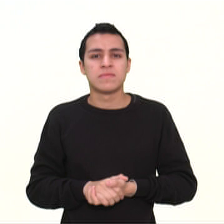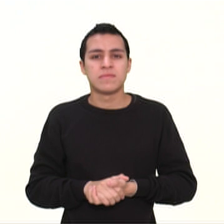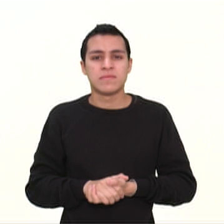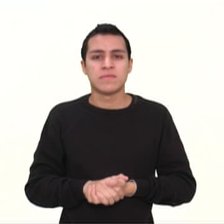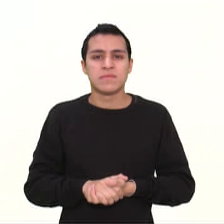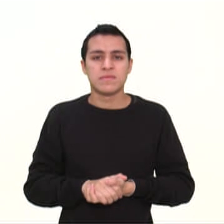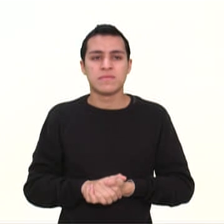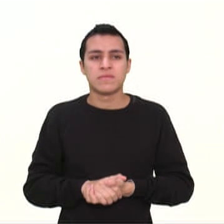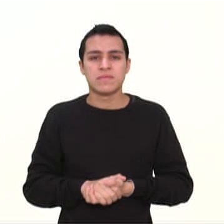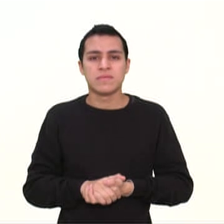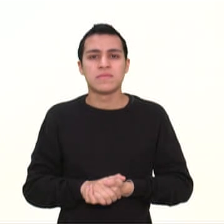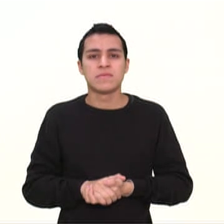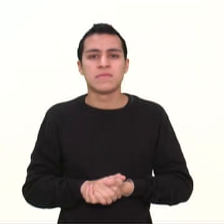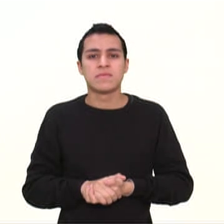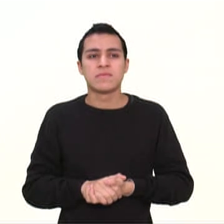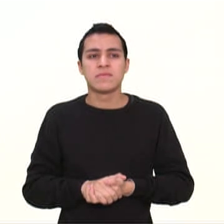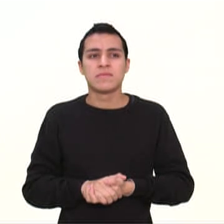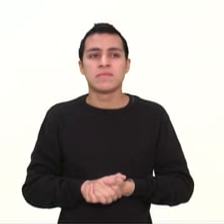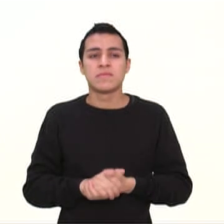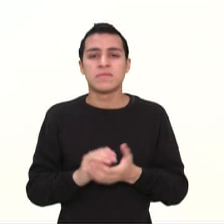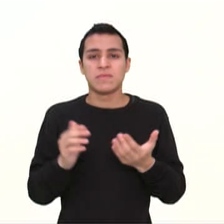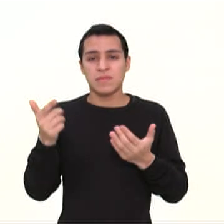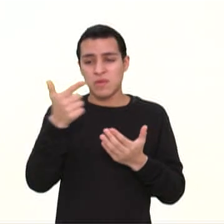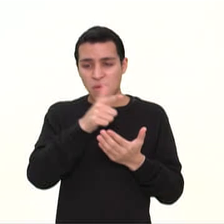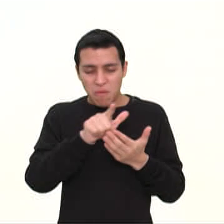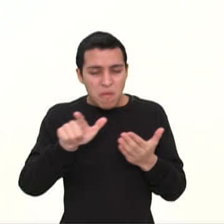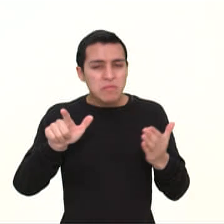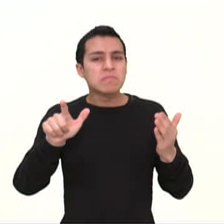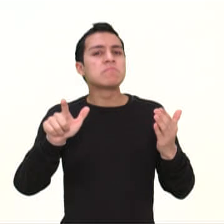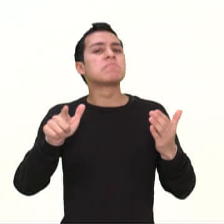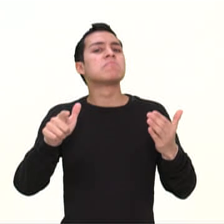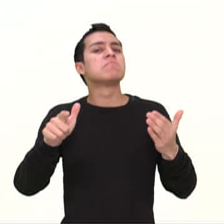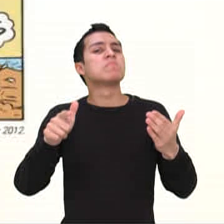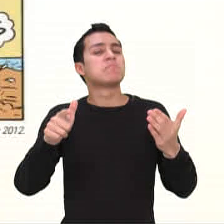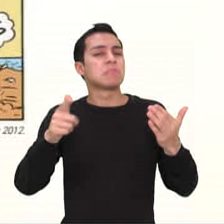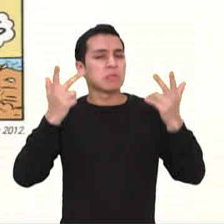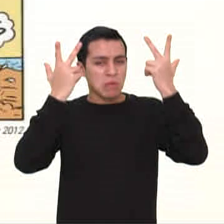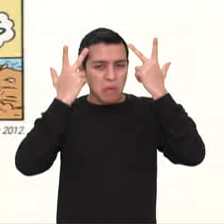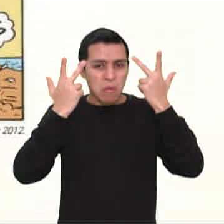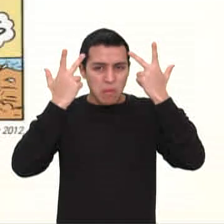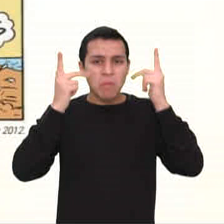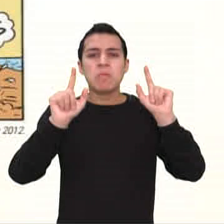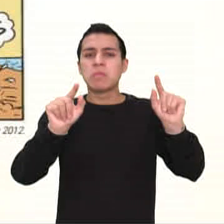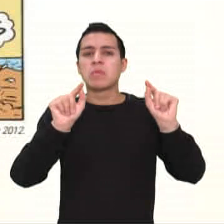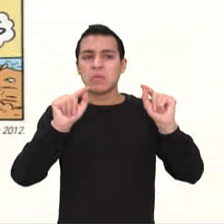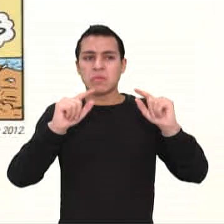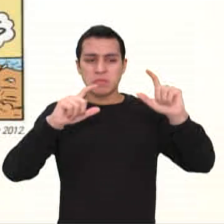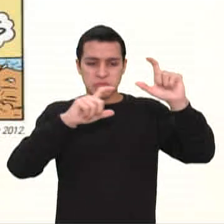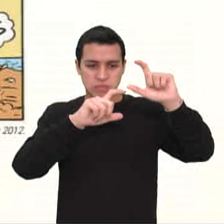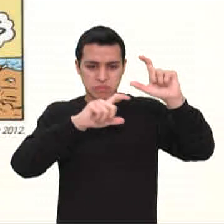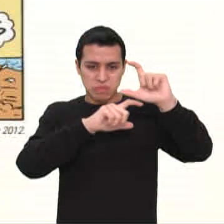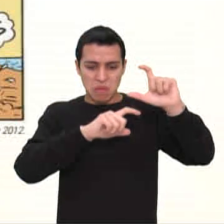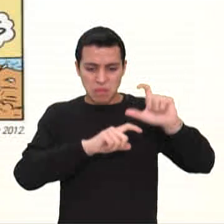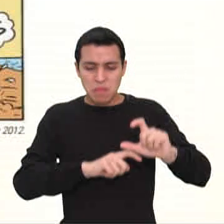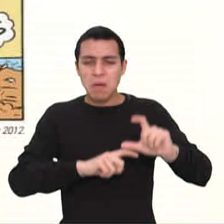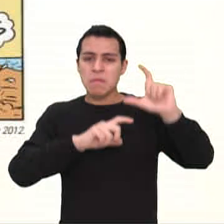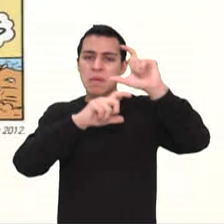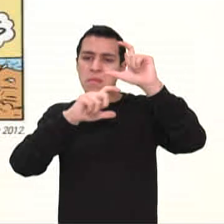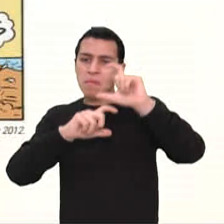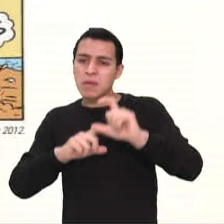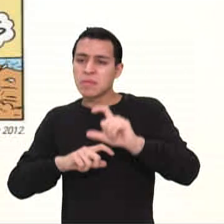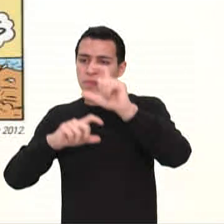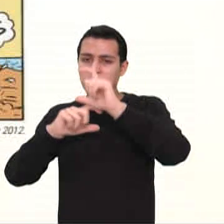O que mais que eu quero mostrar para vocês? Uma outra questão que é muito comum, o quadrinho, né? Ou